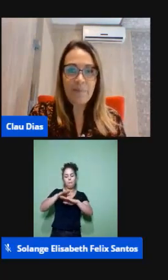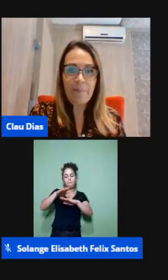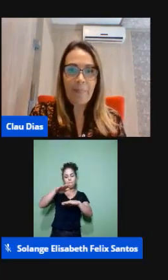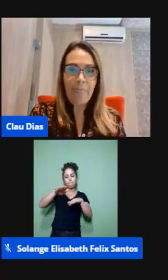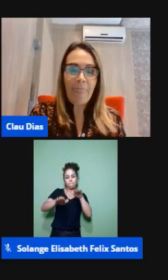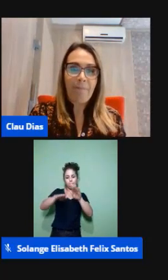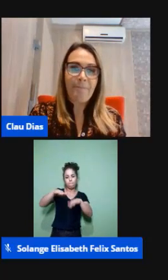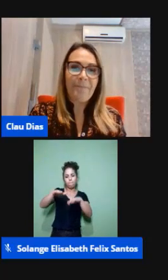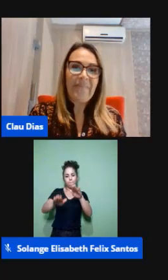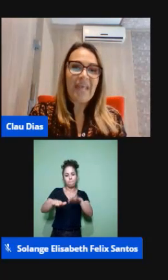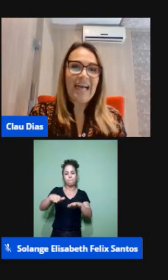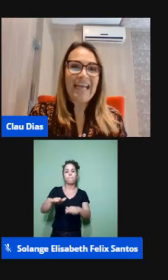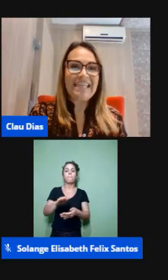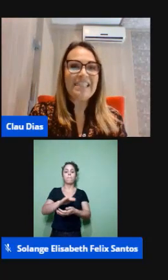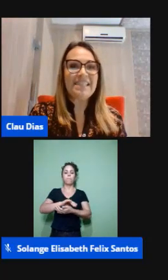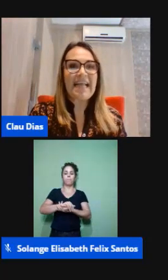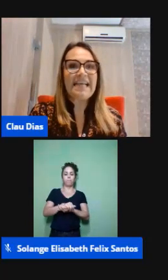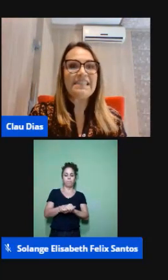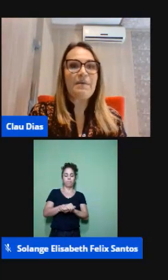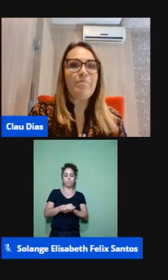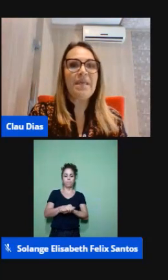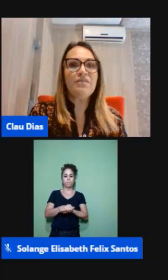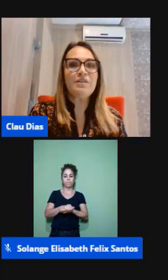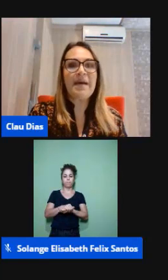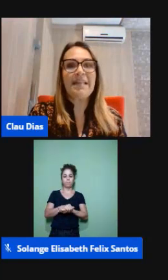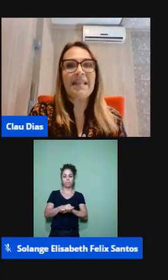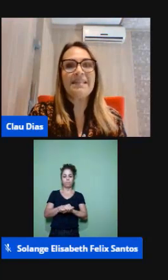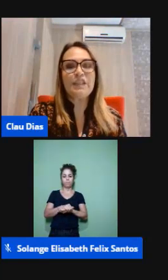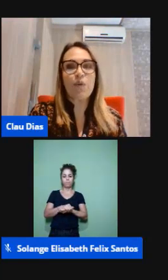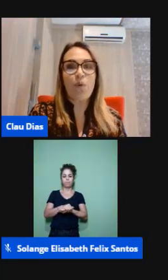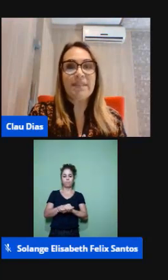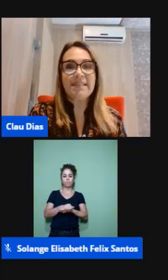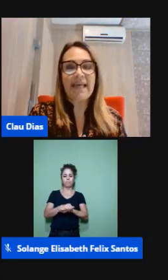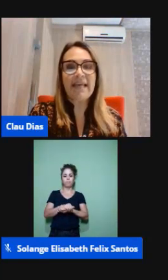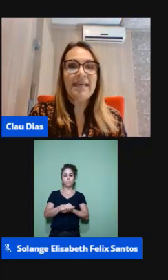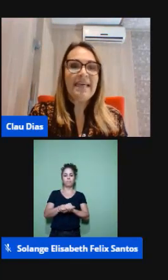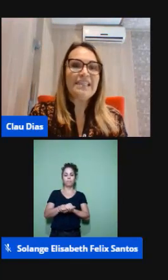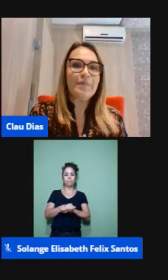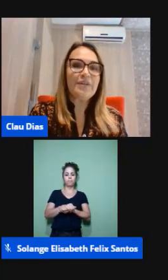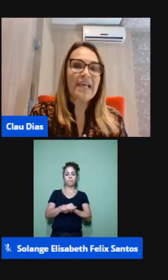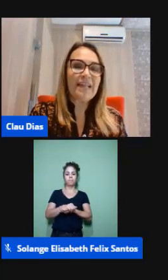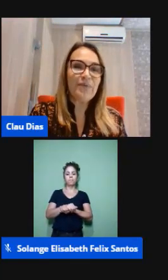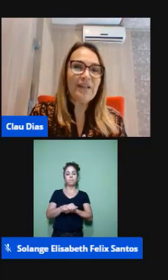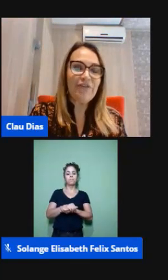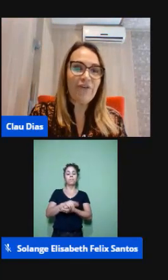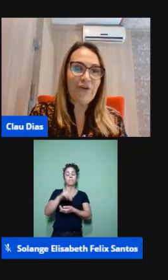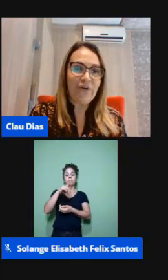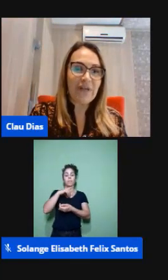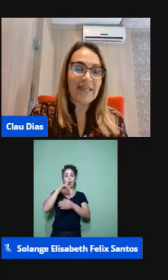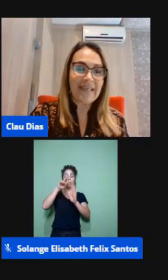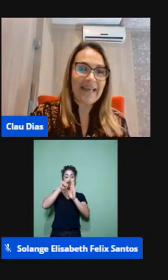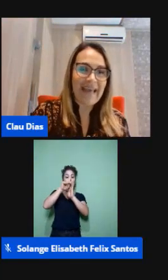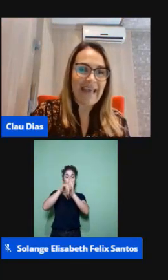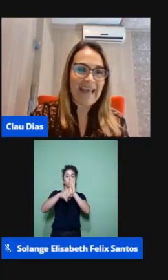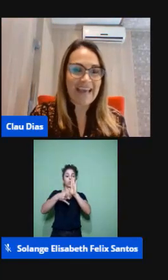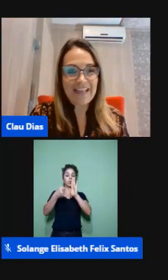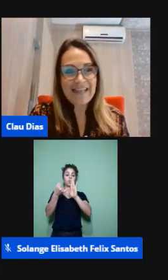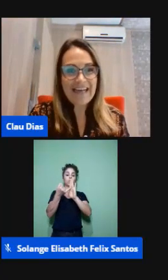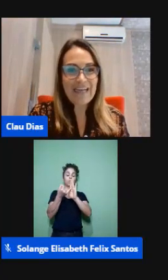gentileza. Aí a gente traz, né, Beatles para além das cores, né? Esse projeto, ele